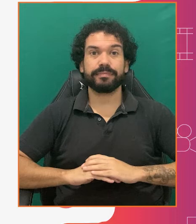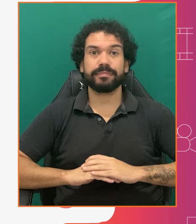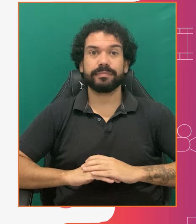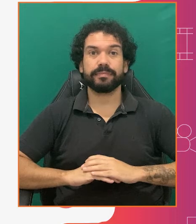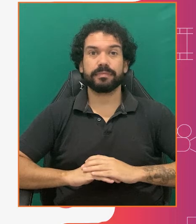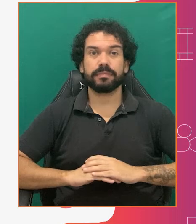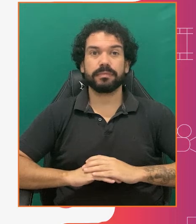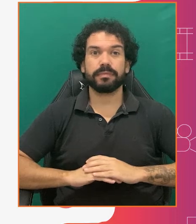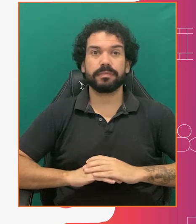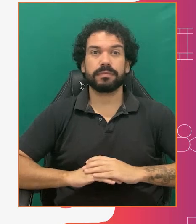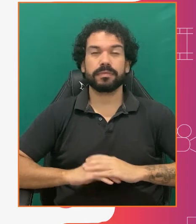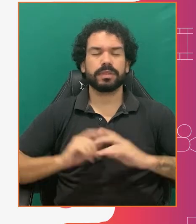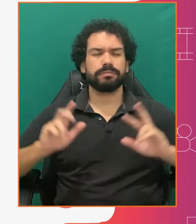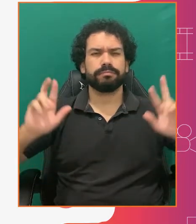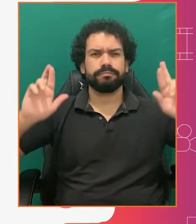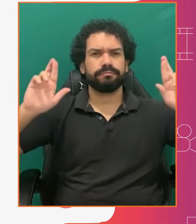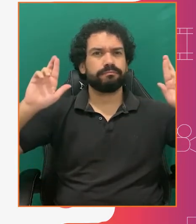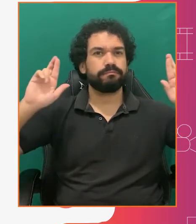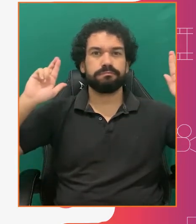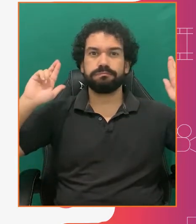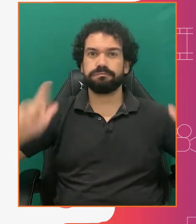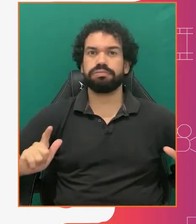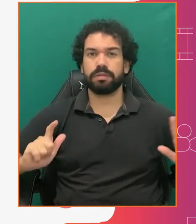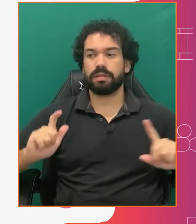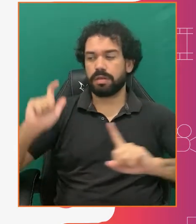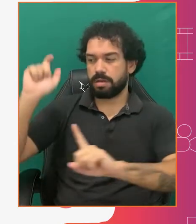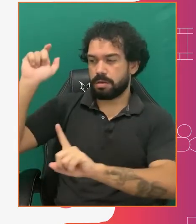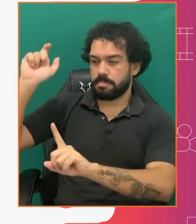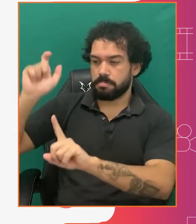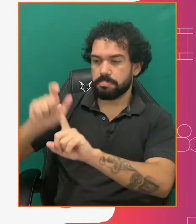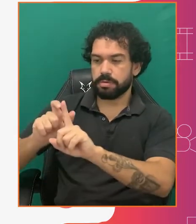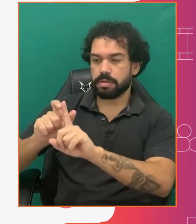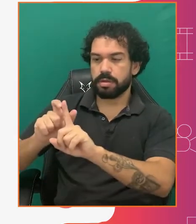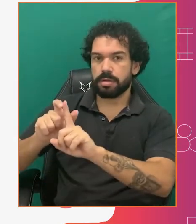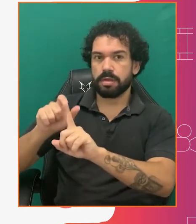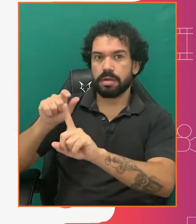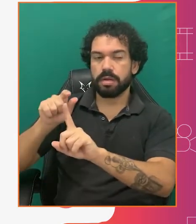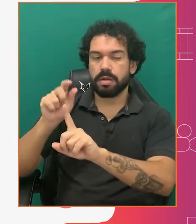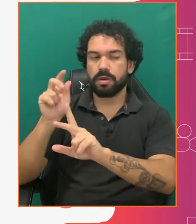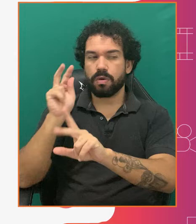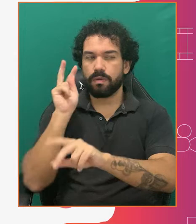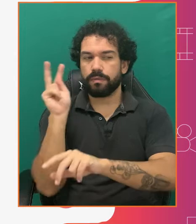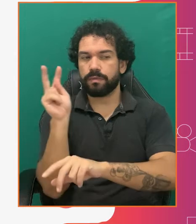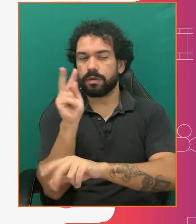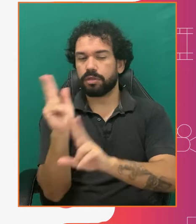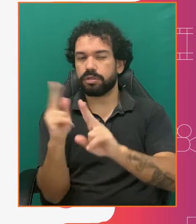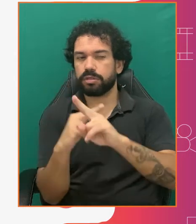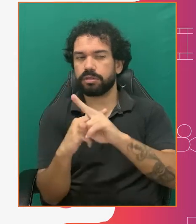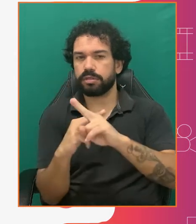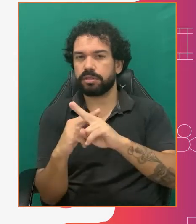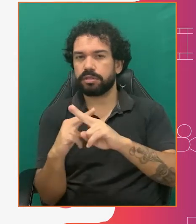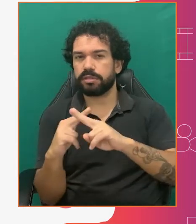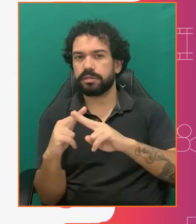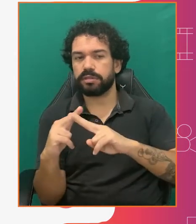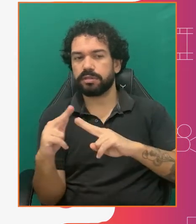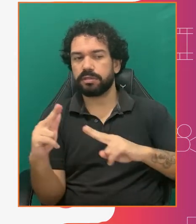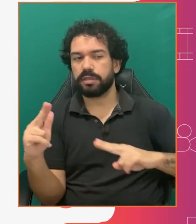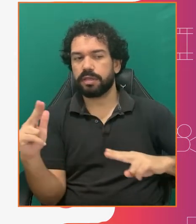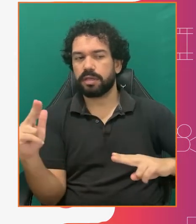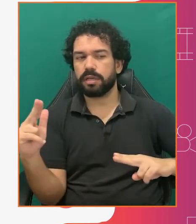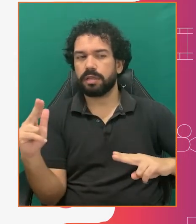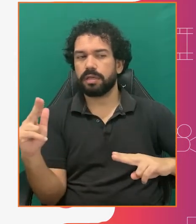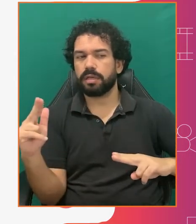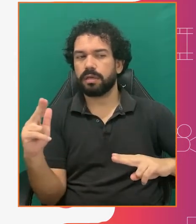a principal diferença entre um personagem olhar discretamente para o lado, num